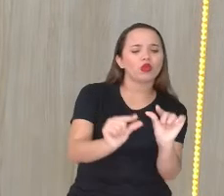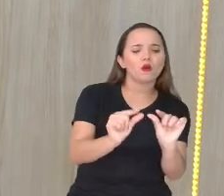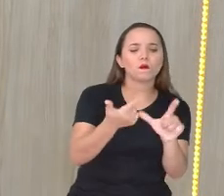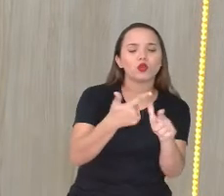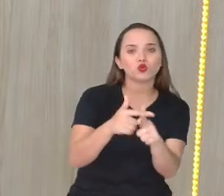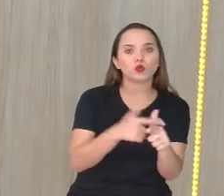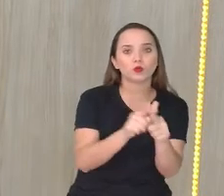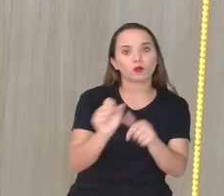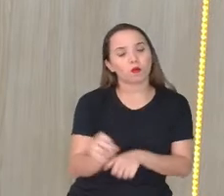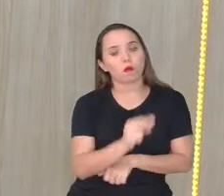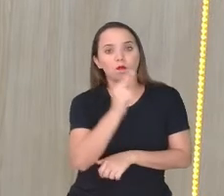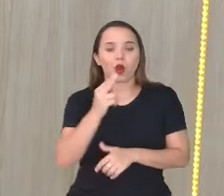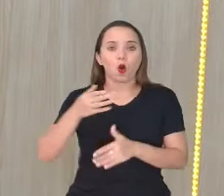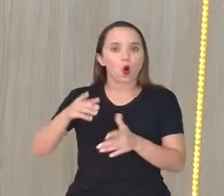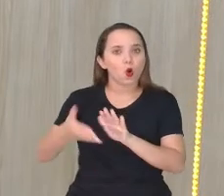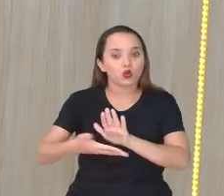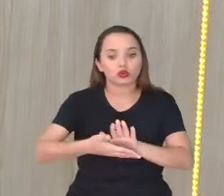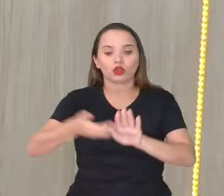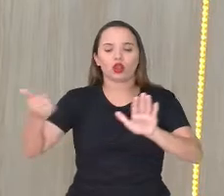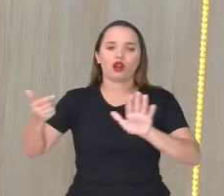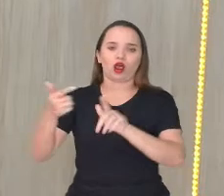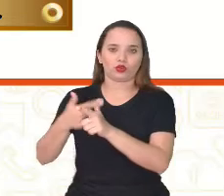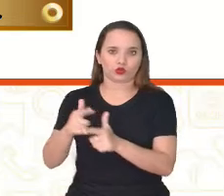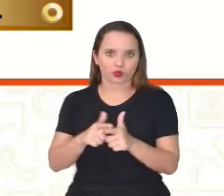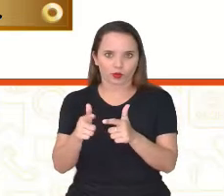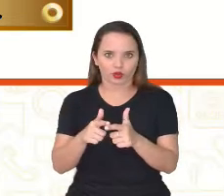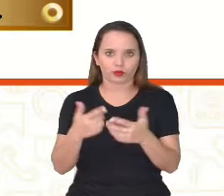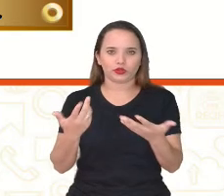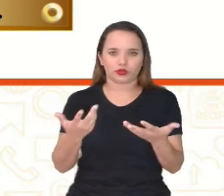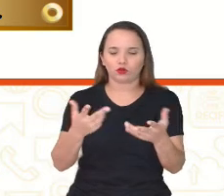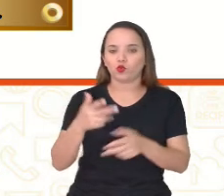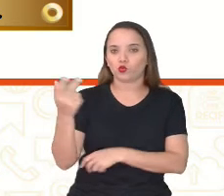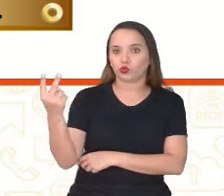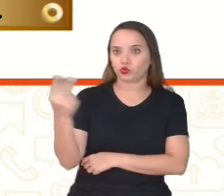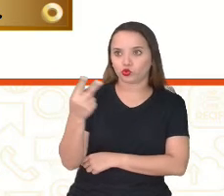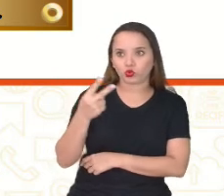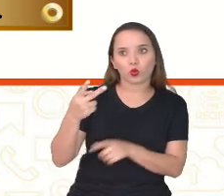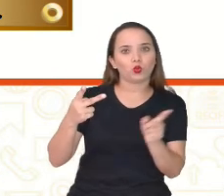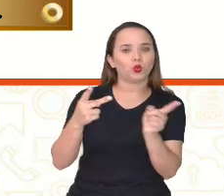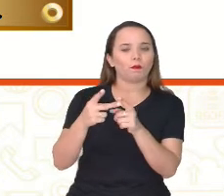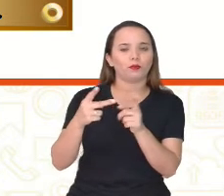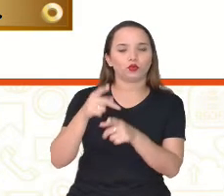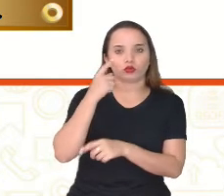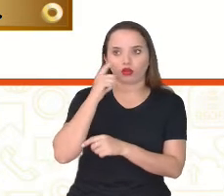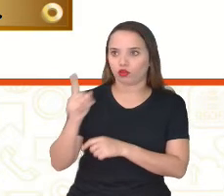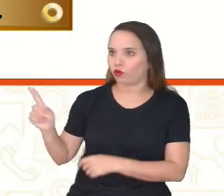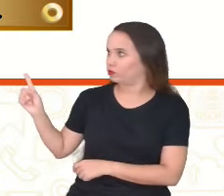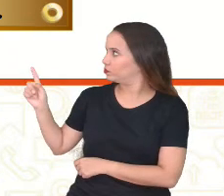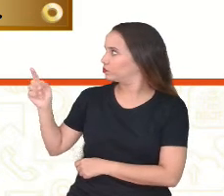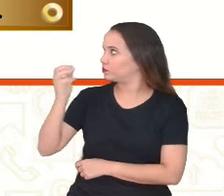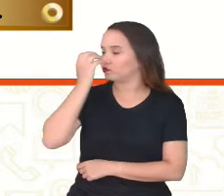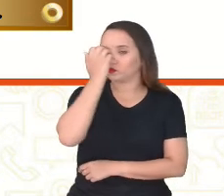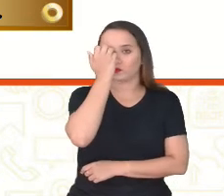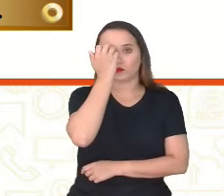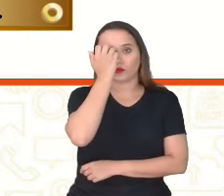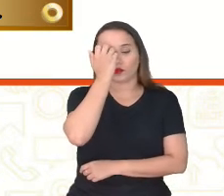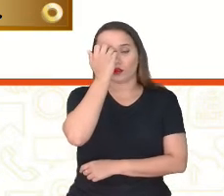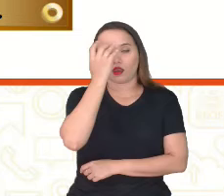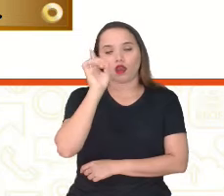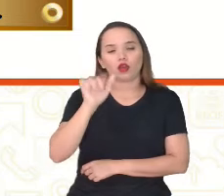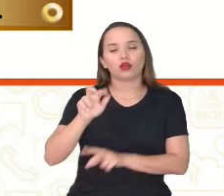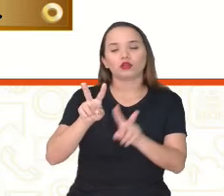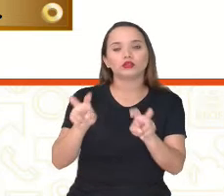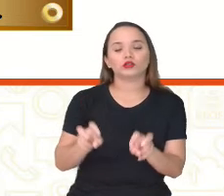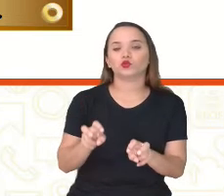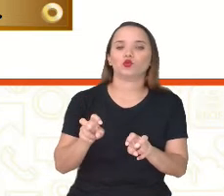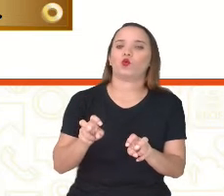problema. Também devemos priorizar, vamos observar aqui na tela o segundo ponto, que é os avanços. Os avanços precisam